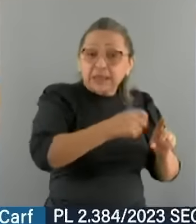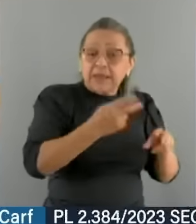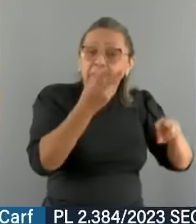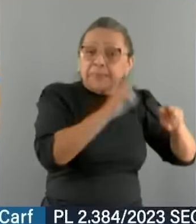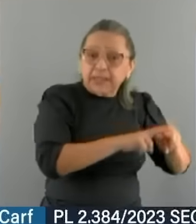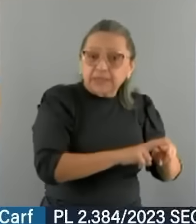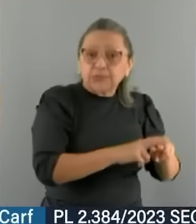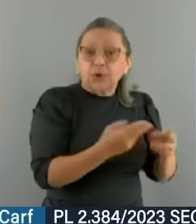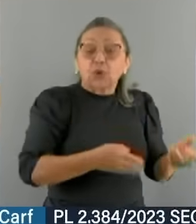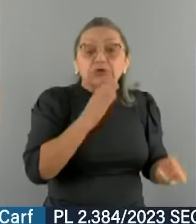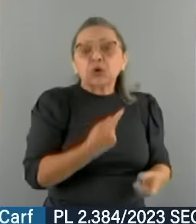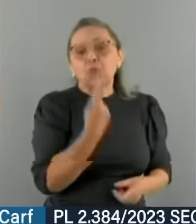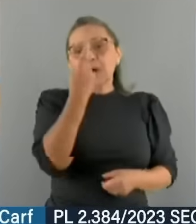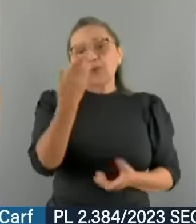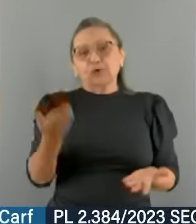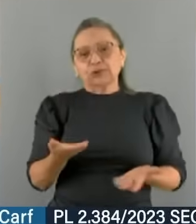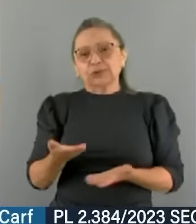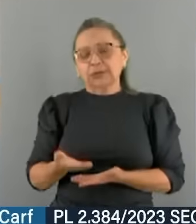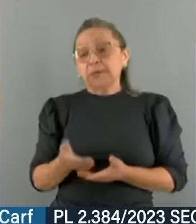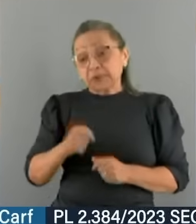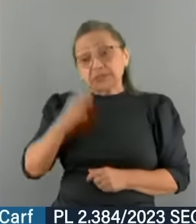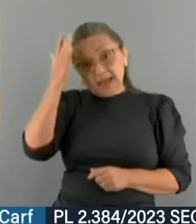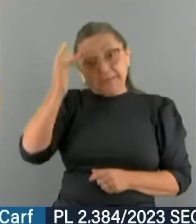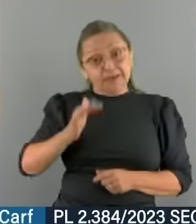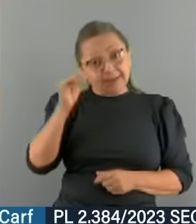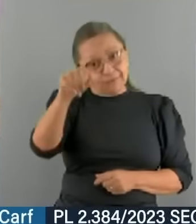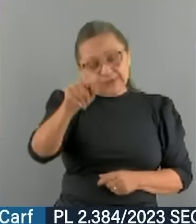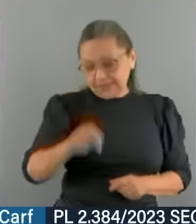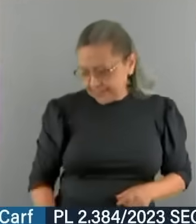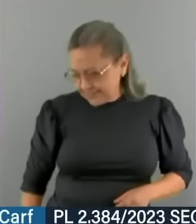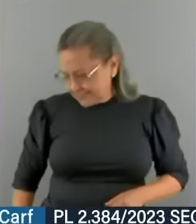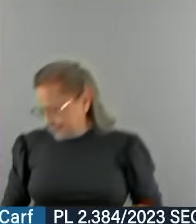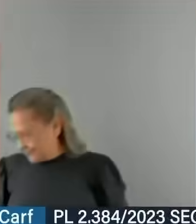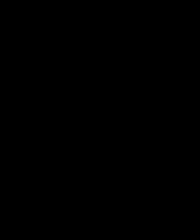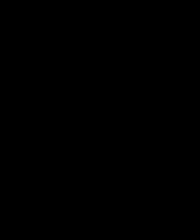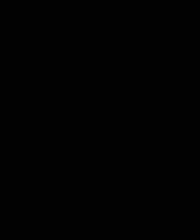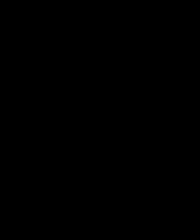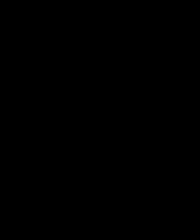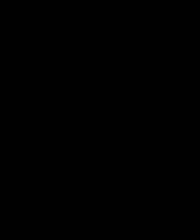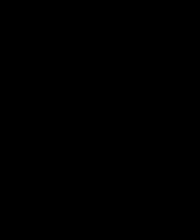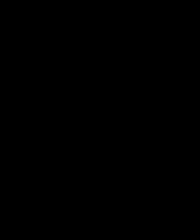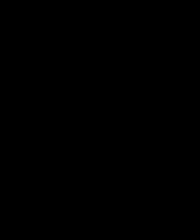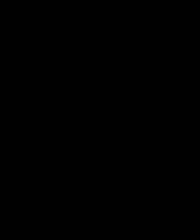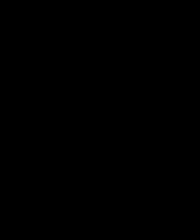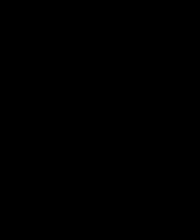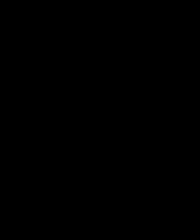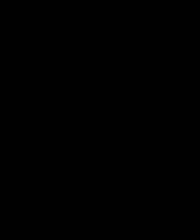conheci uma hoje. Pode ser amanhã um senhor. Pense nisso.